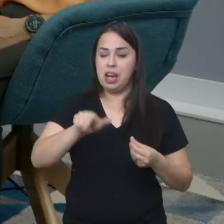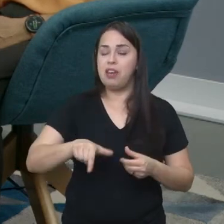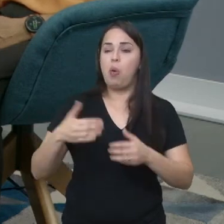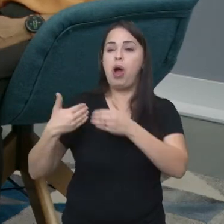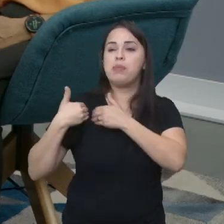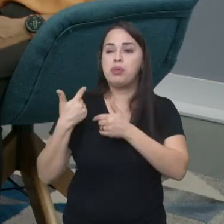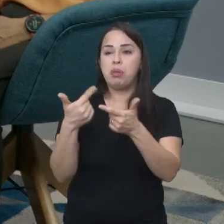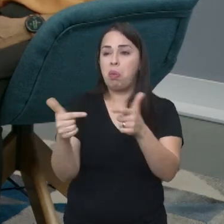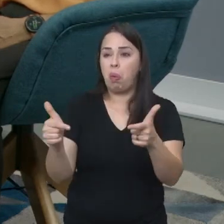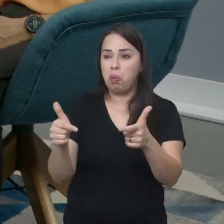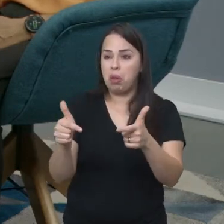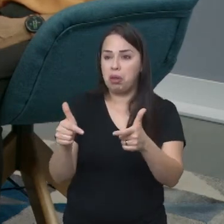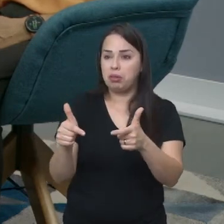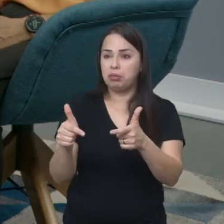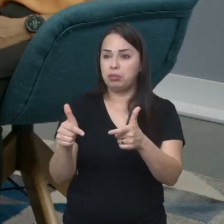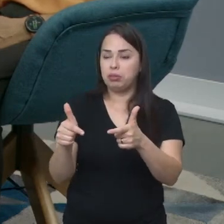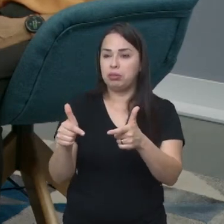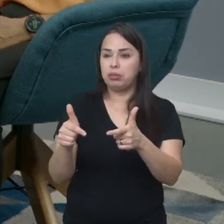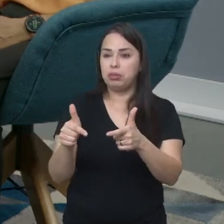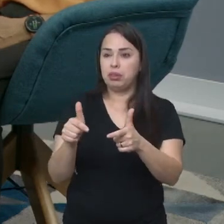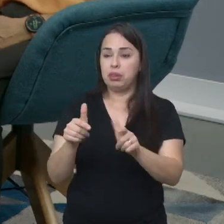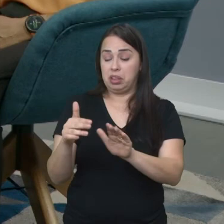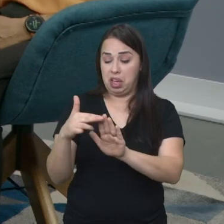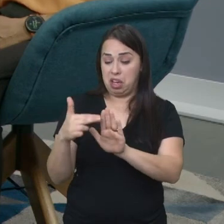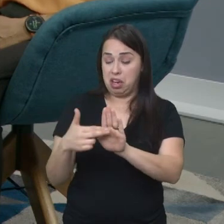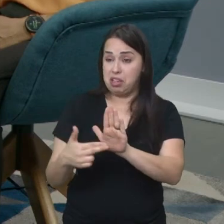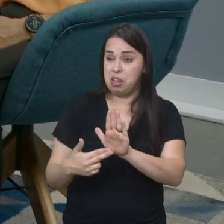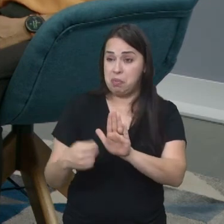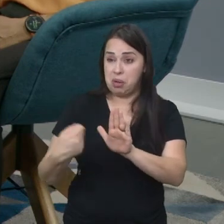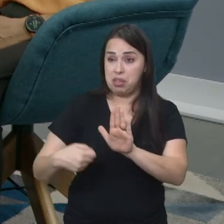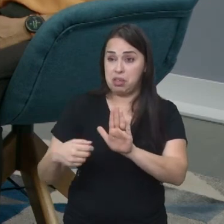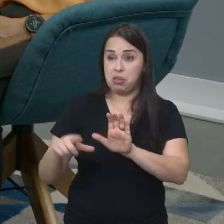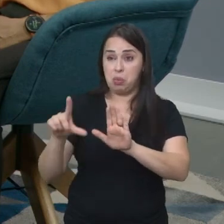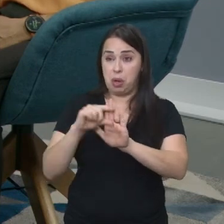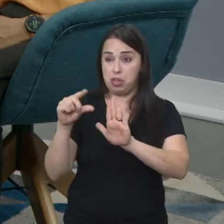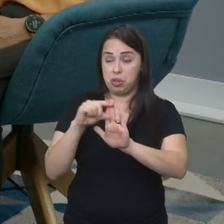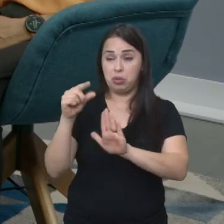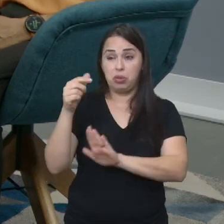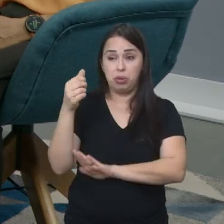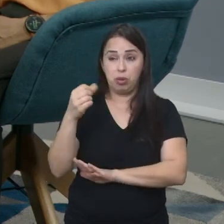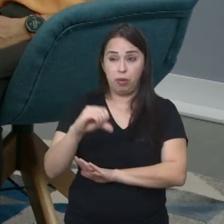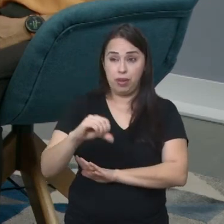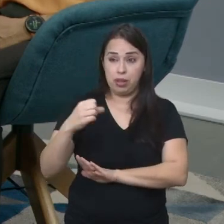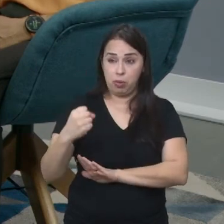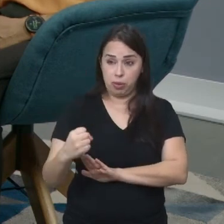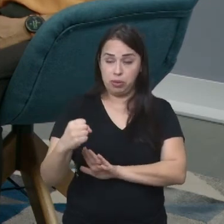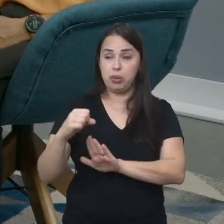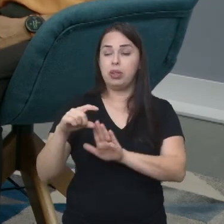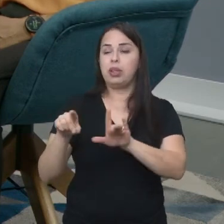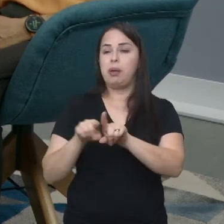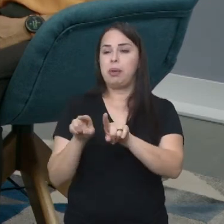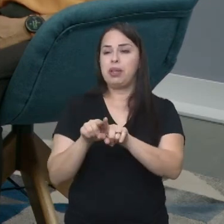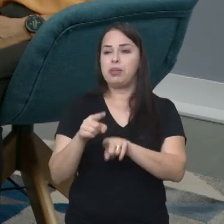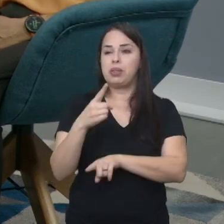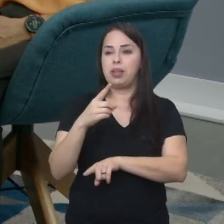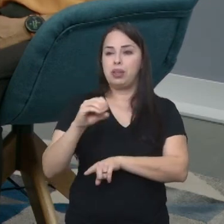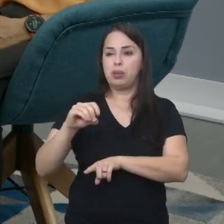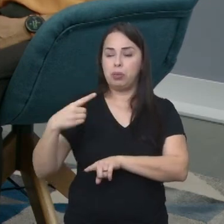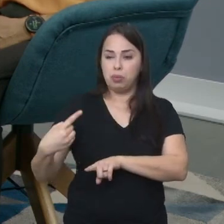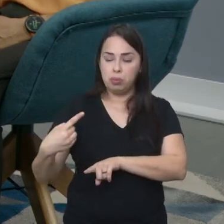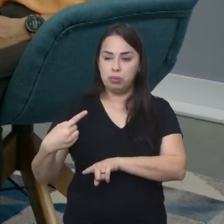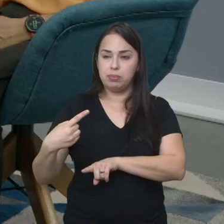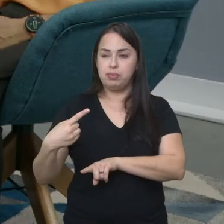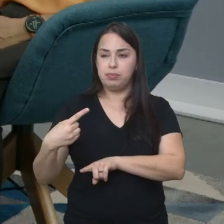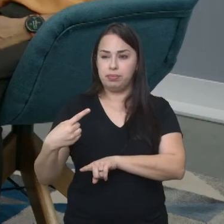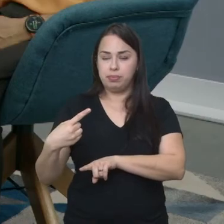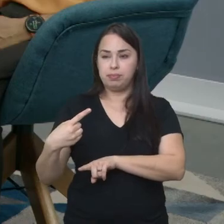um regramento específico, artigo 98, o artigo 101 do Estatuto da Criança e do Adolescente, mas